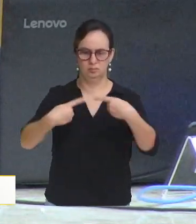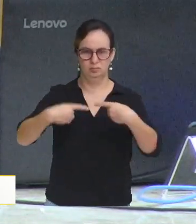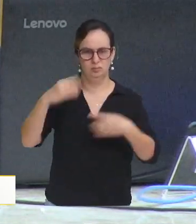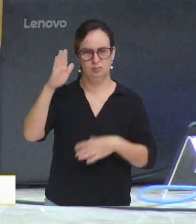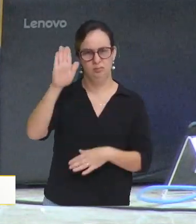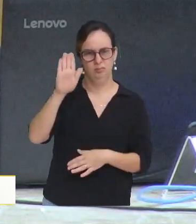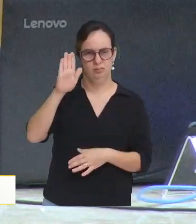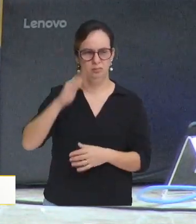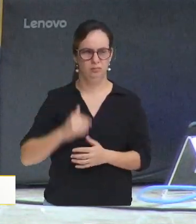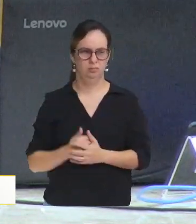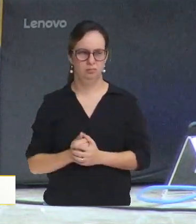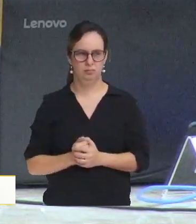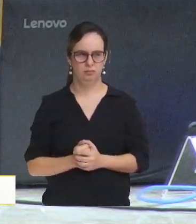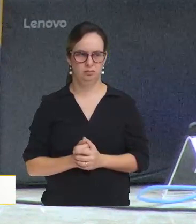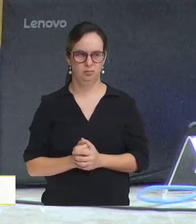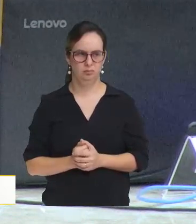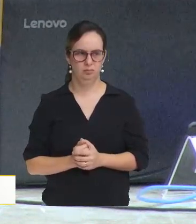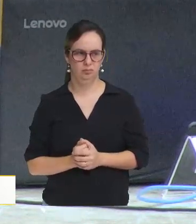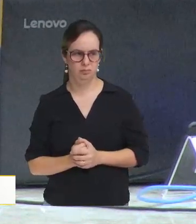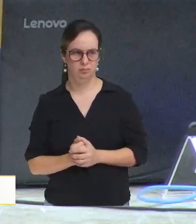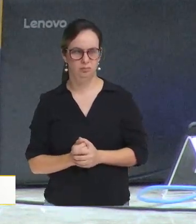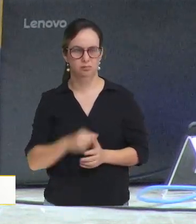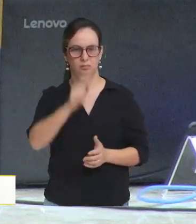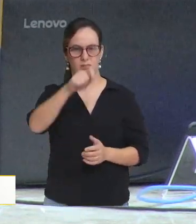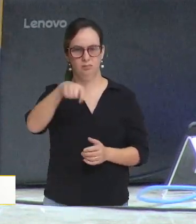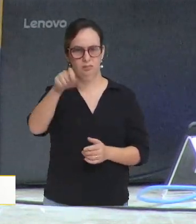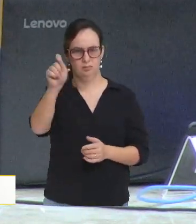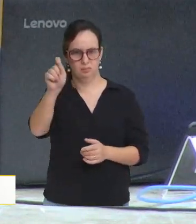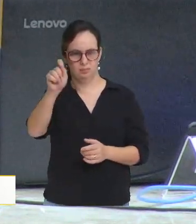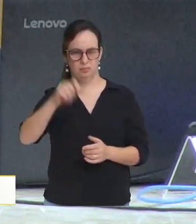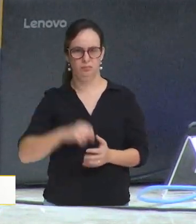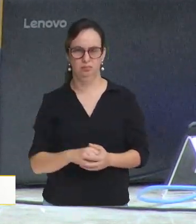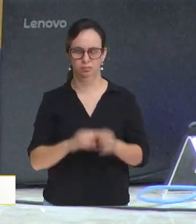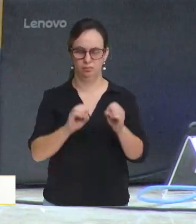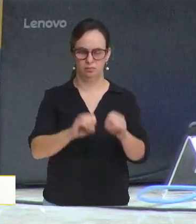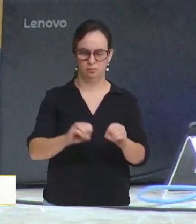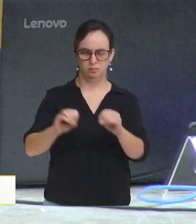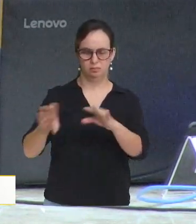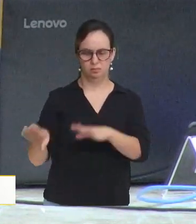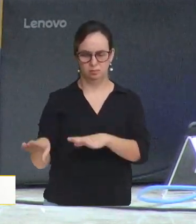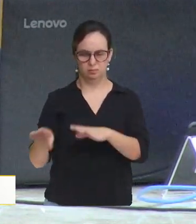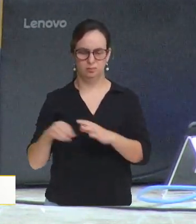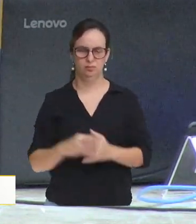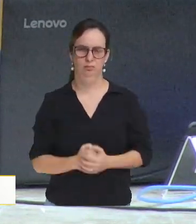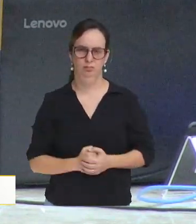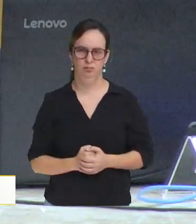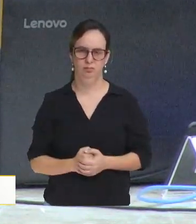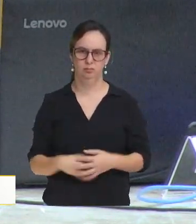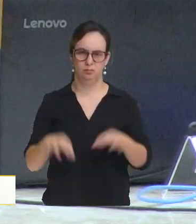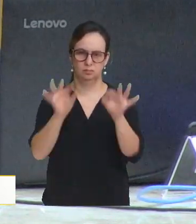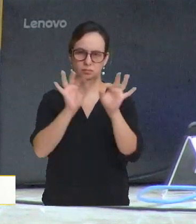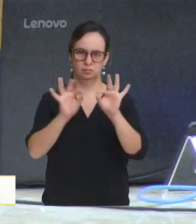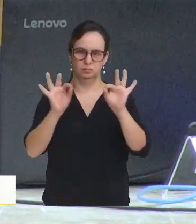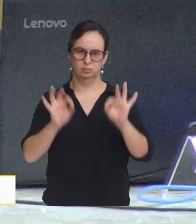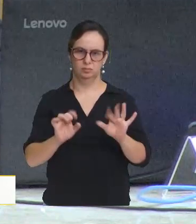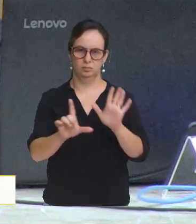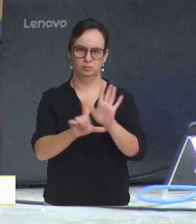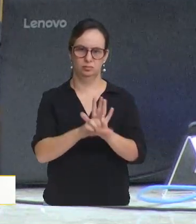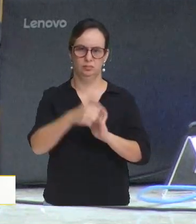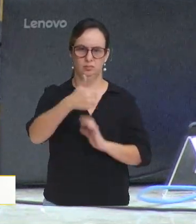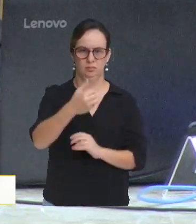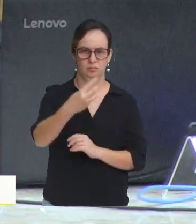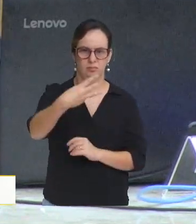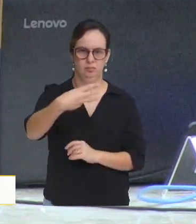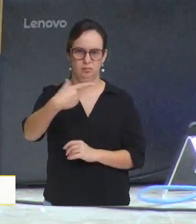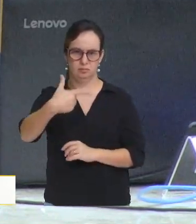manifestem. Então, aprovado aí o adiamento, aprovado o adiamento do projeto de lei 132/2022 por